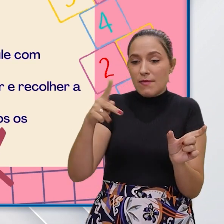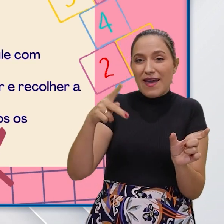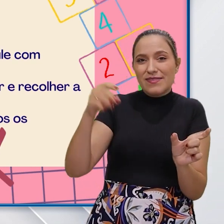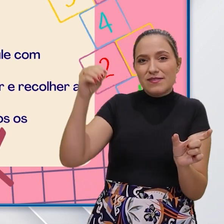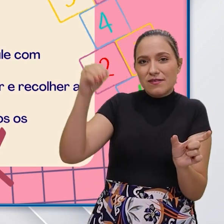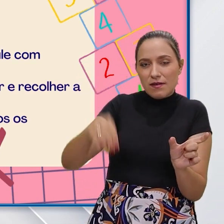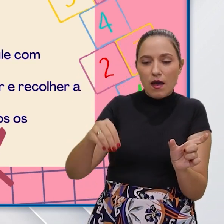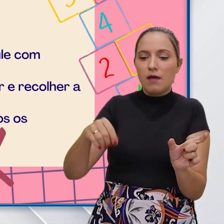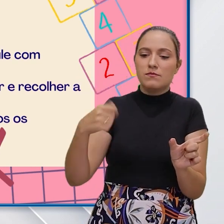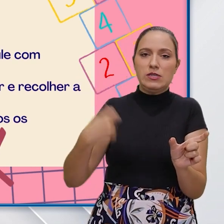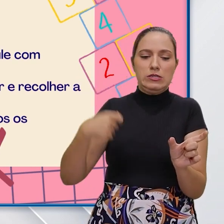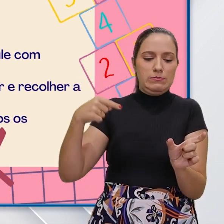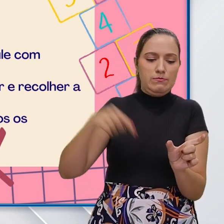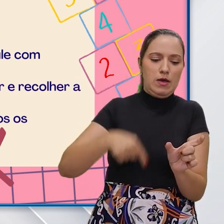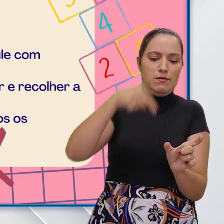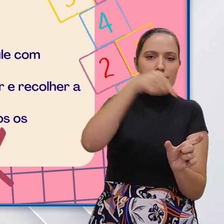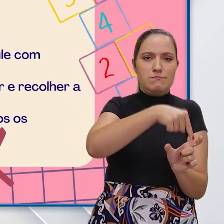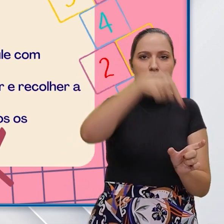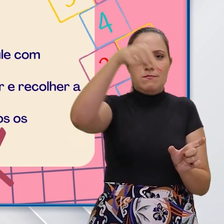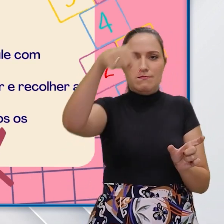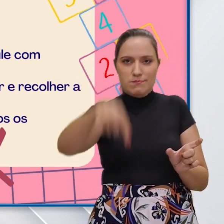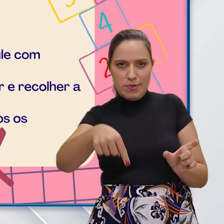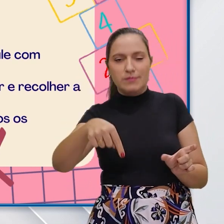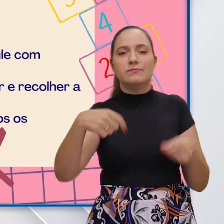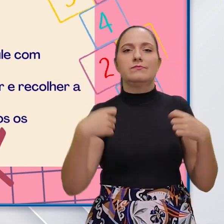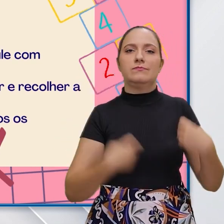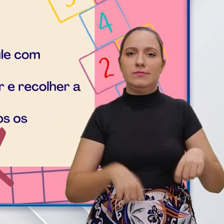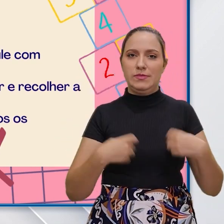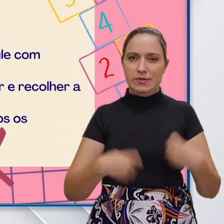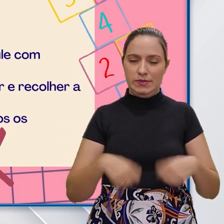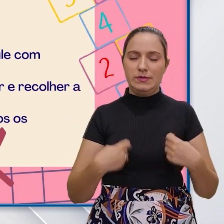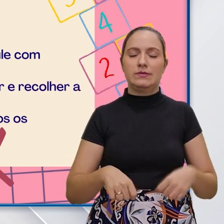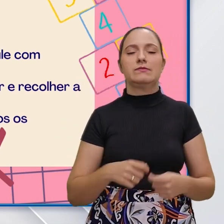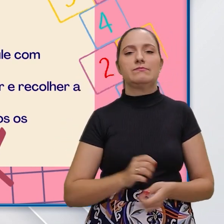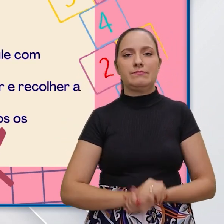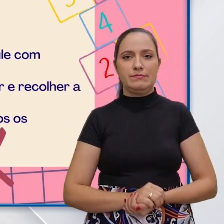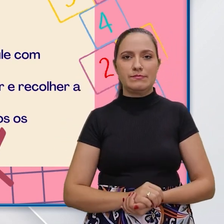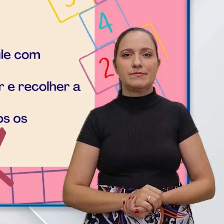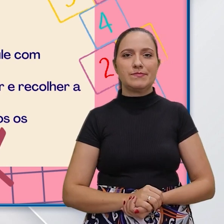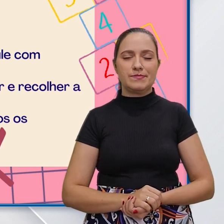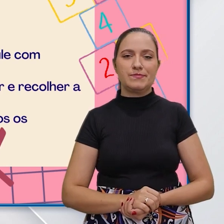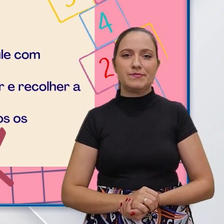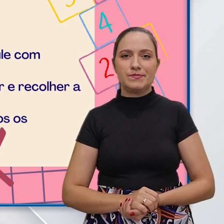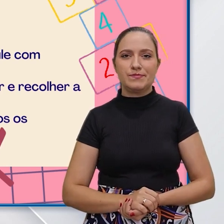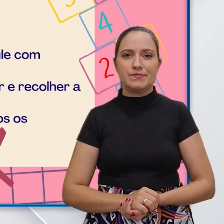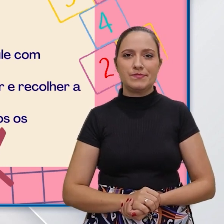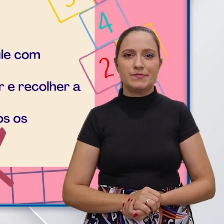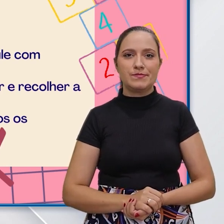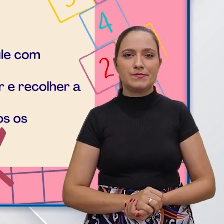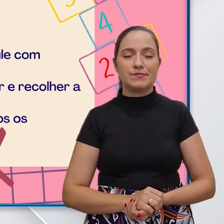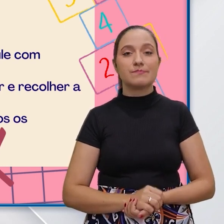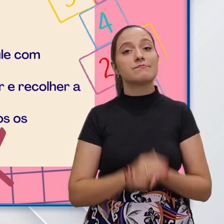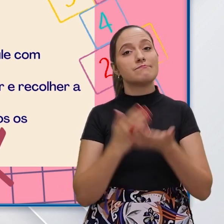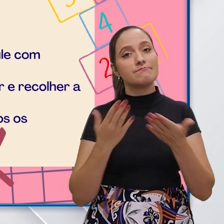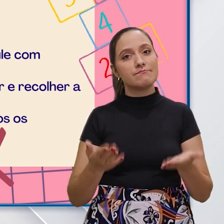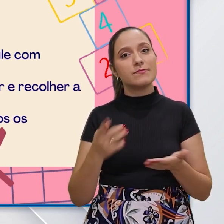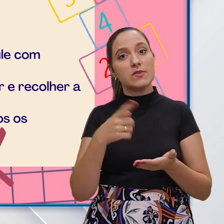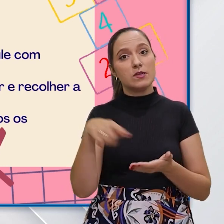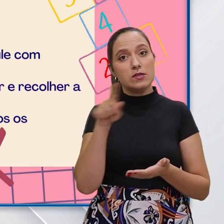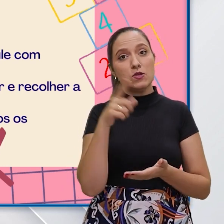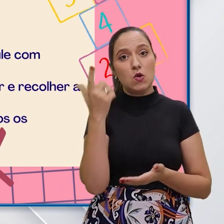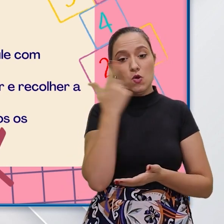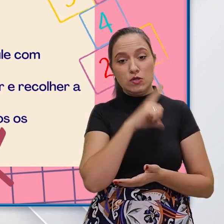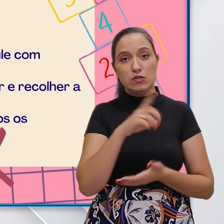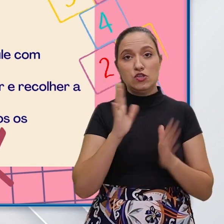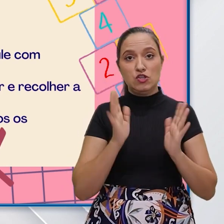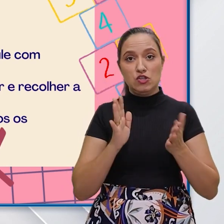casas, pule apenas com um pé onde não tem a pedrinha. Assim que você pular